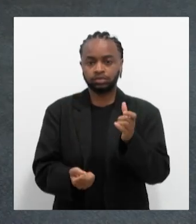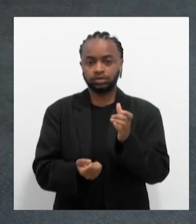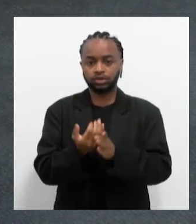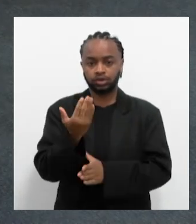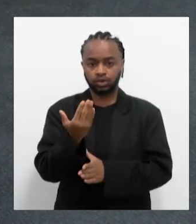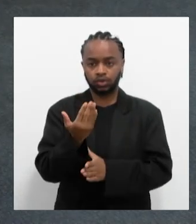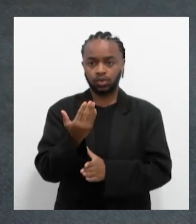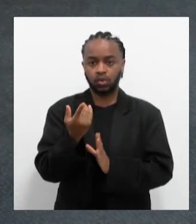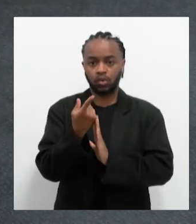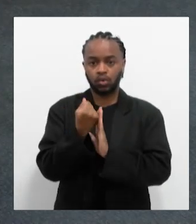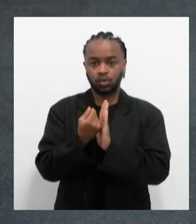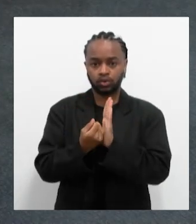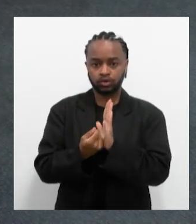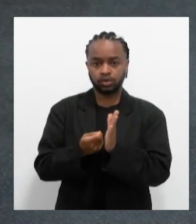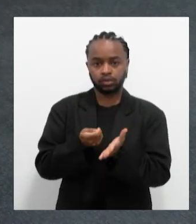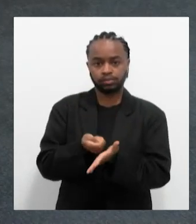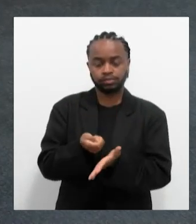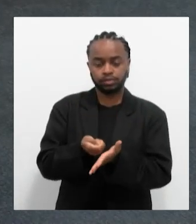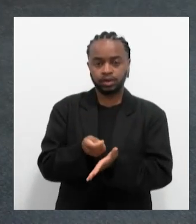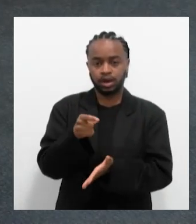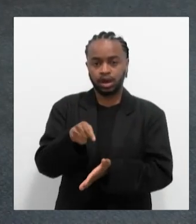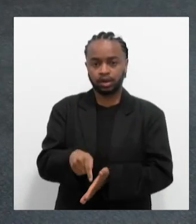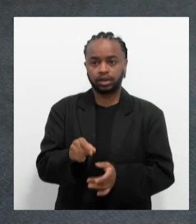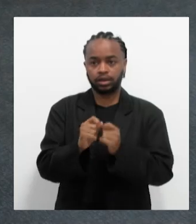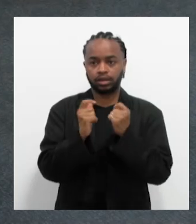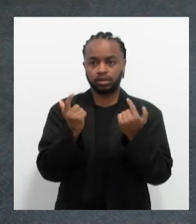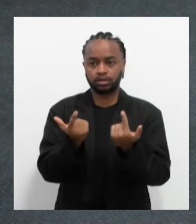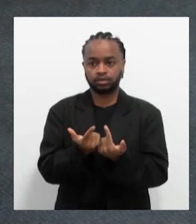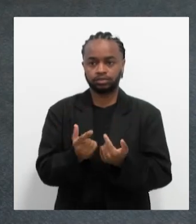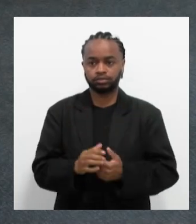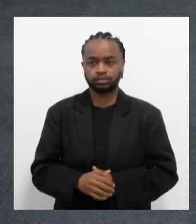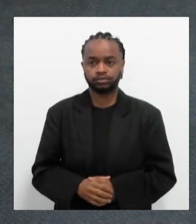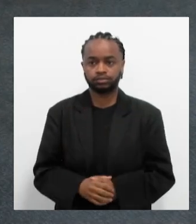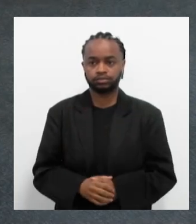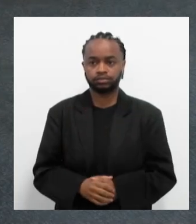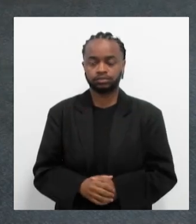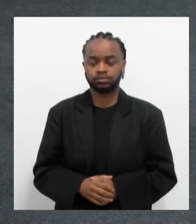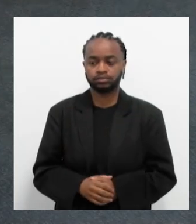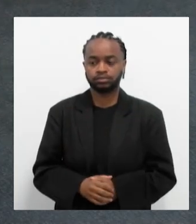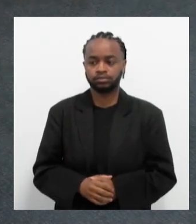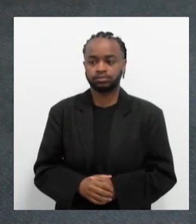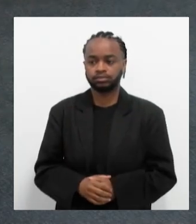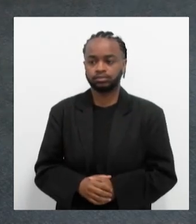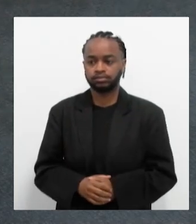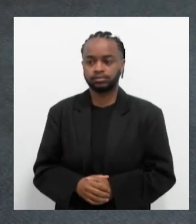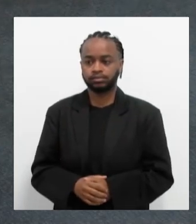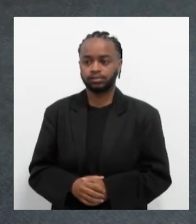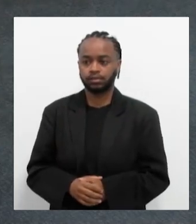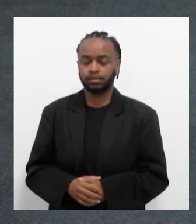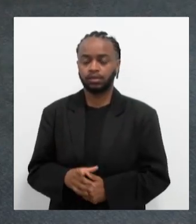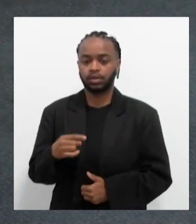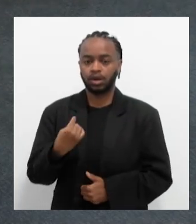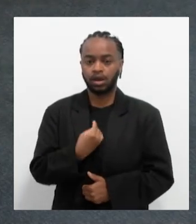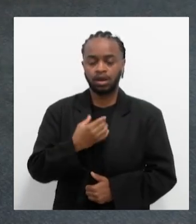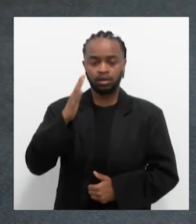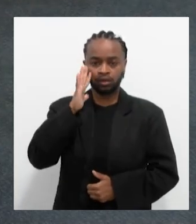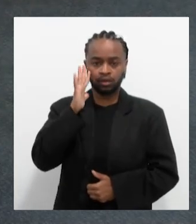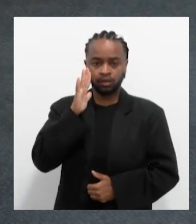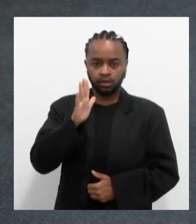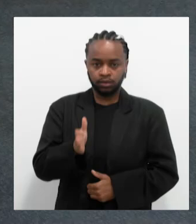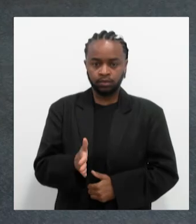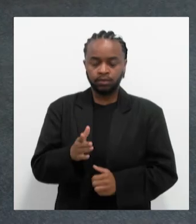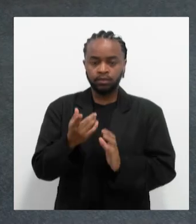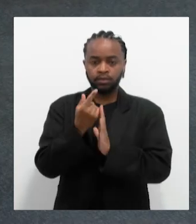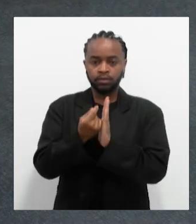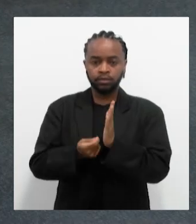instituir o orçamento impositivo aqui nesta casa. Nós já tínhamos a previsão de que esse orçamento